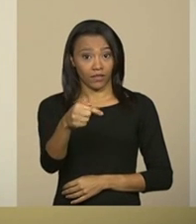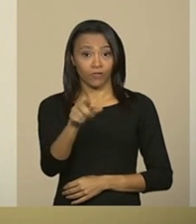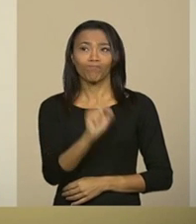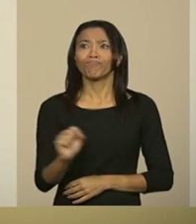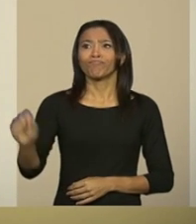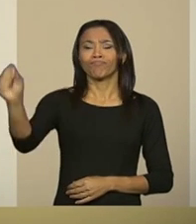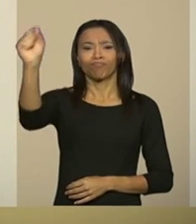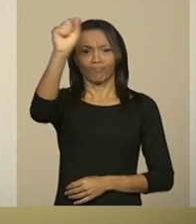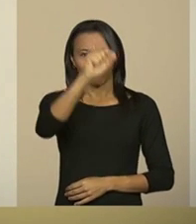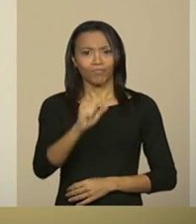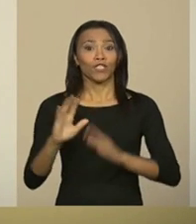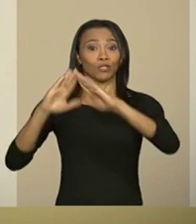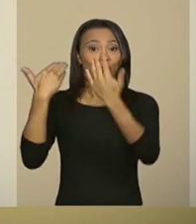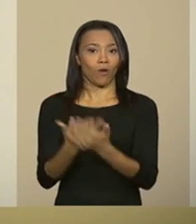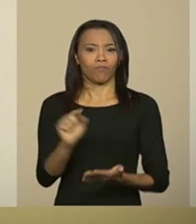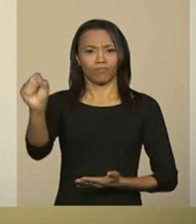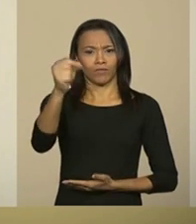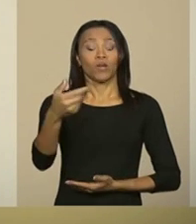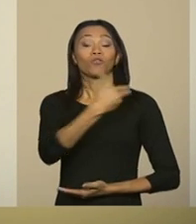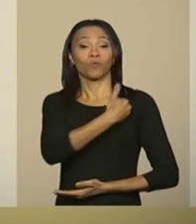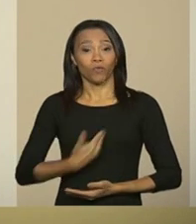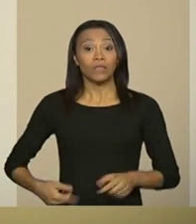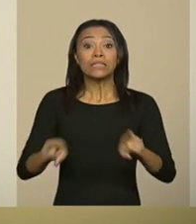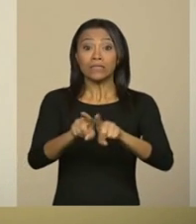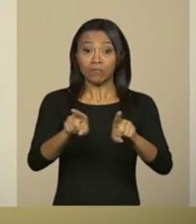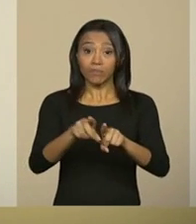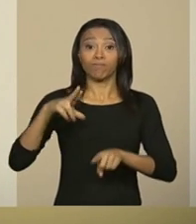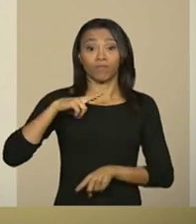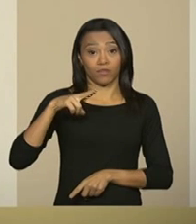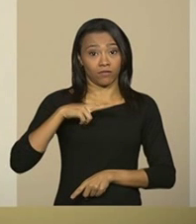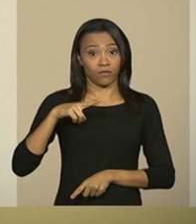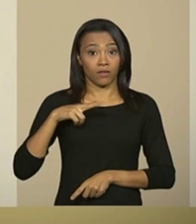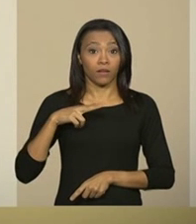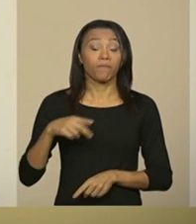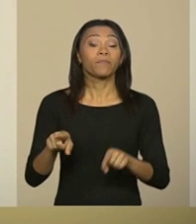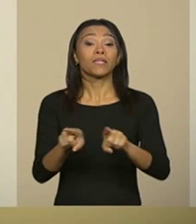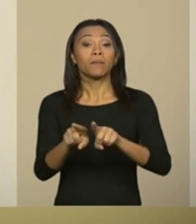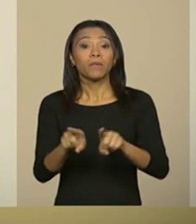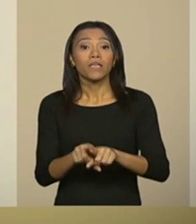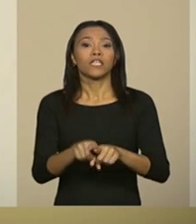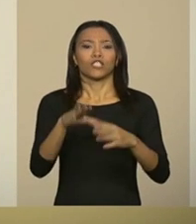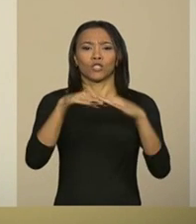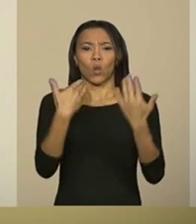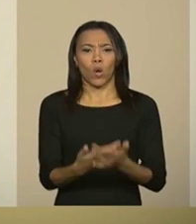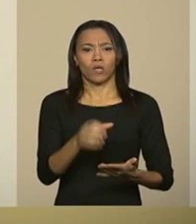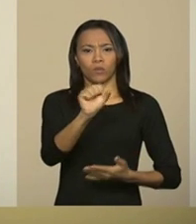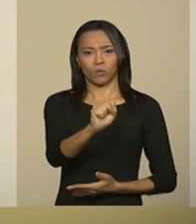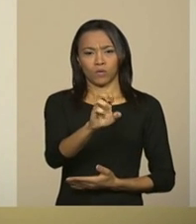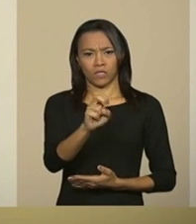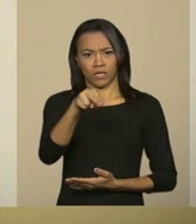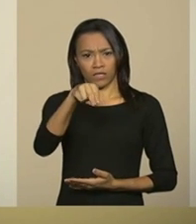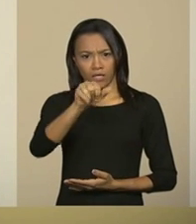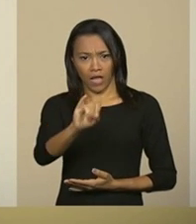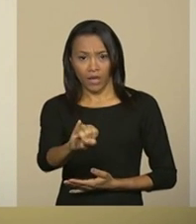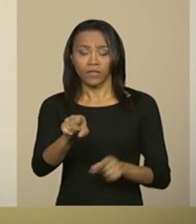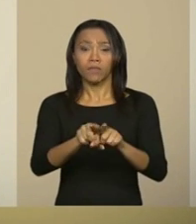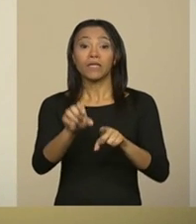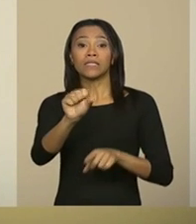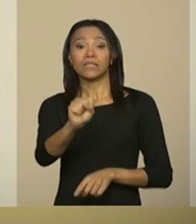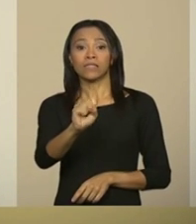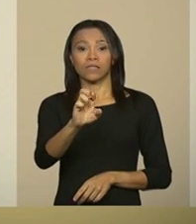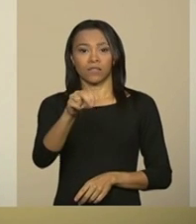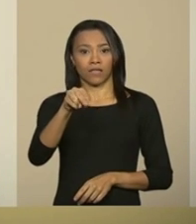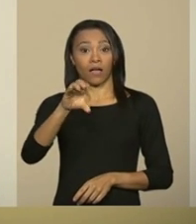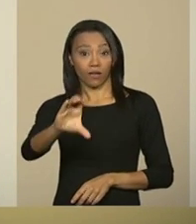instituições de ensino públicas e privadas além das escolas do senai e do senac vão oferecer